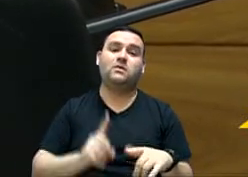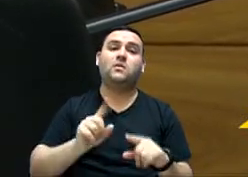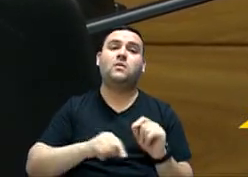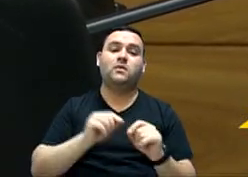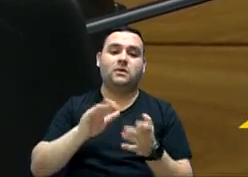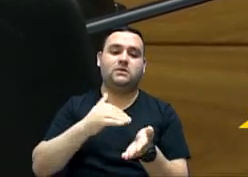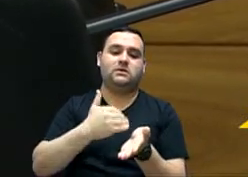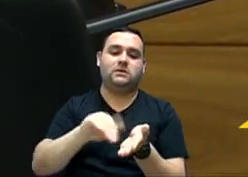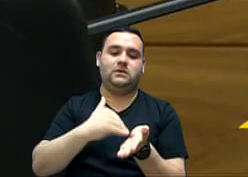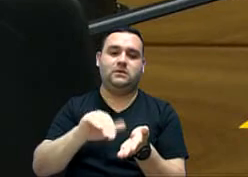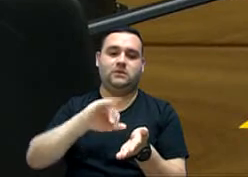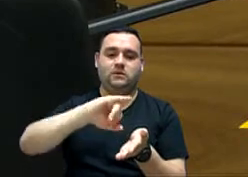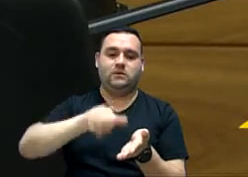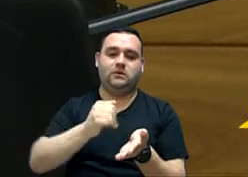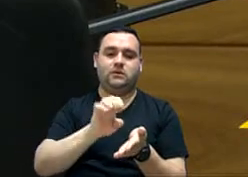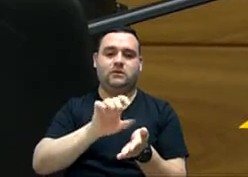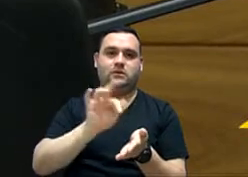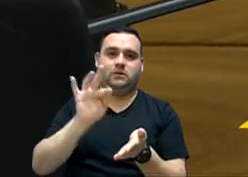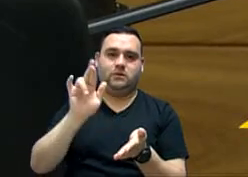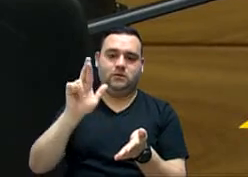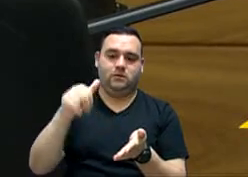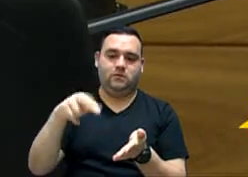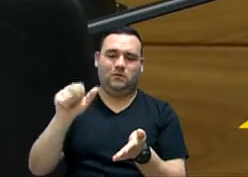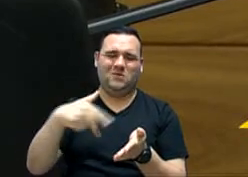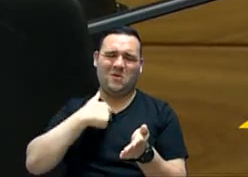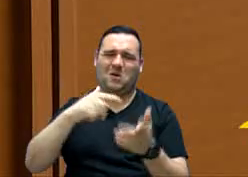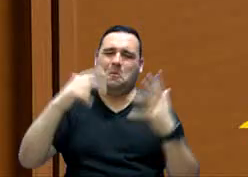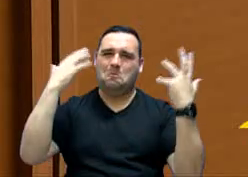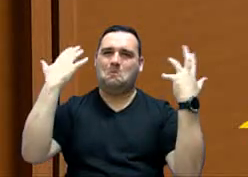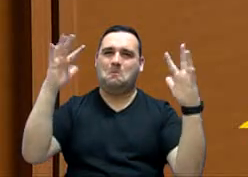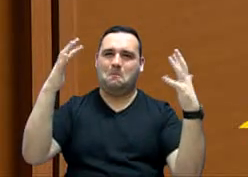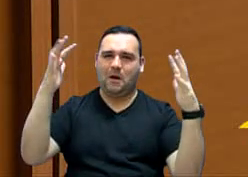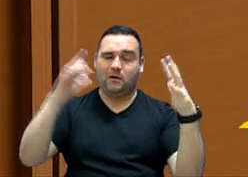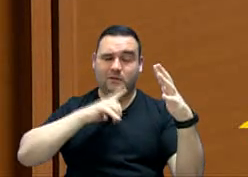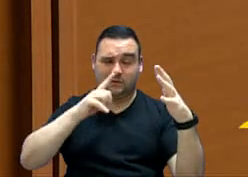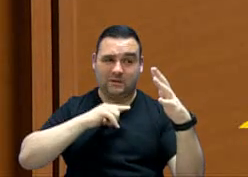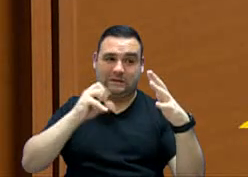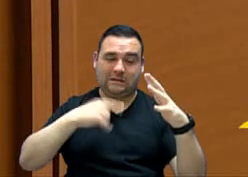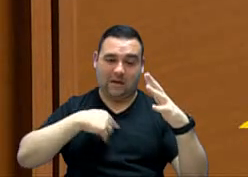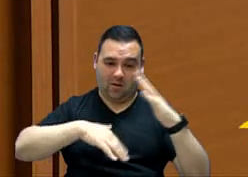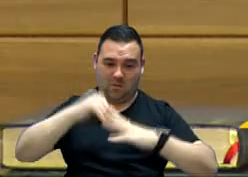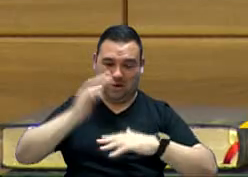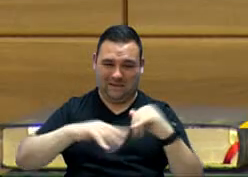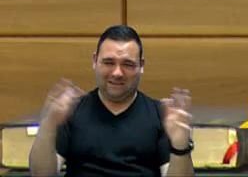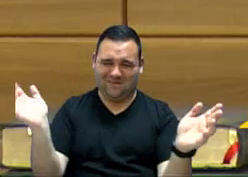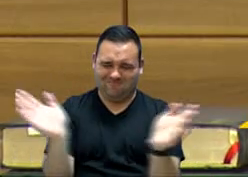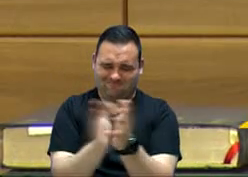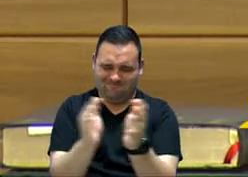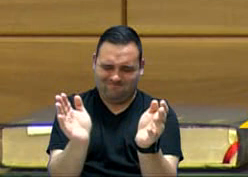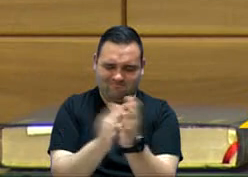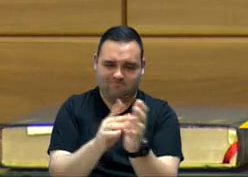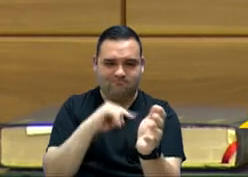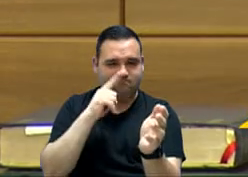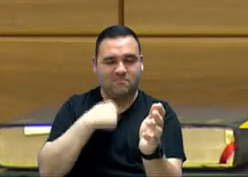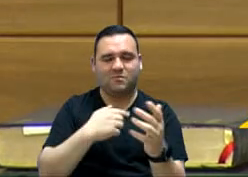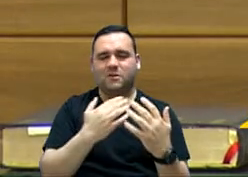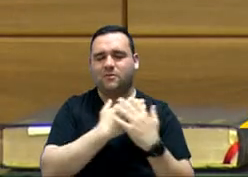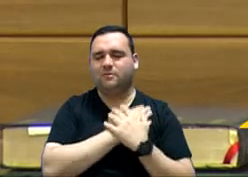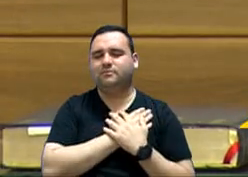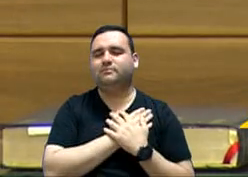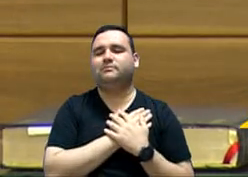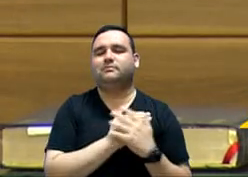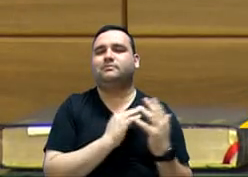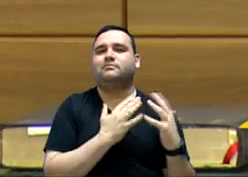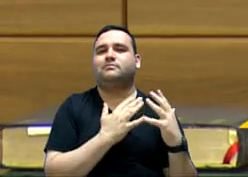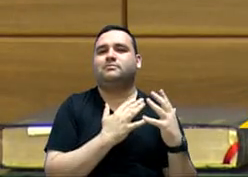que o secretário Jefferson, a quem eu aplaudiria se eu pudesse fazê-lo com minhas mãos, mas aplaudo com meu coração,